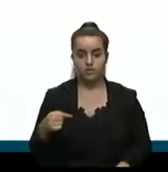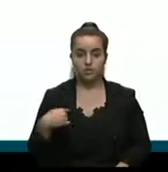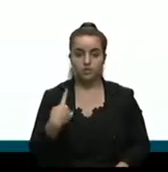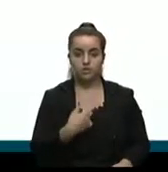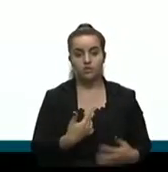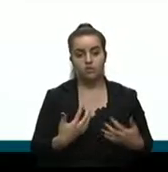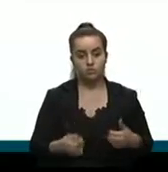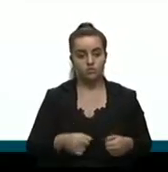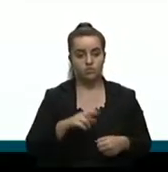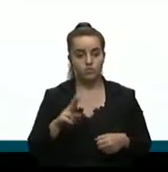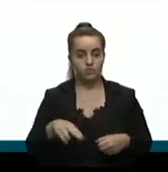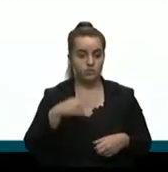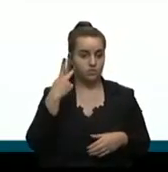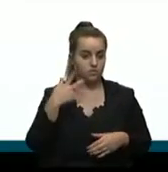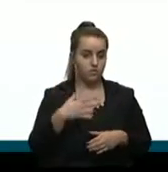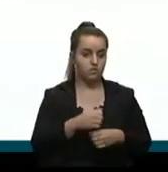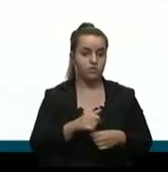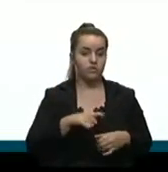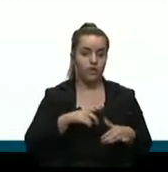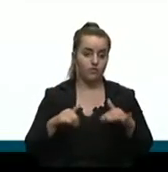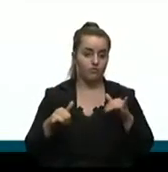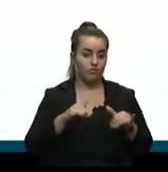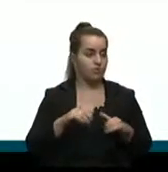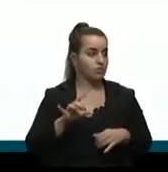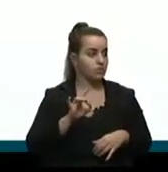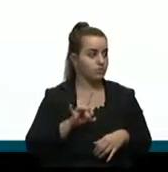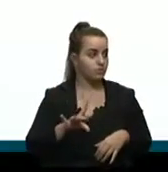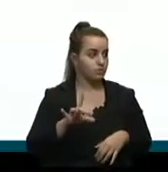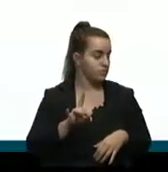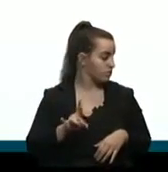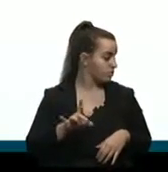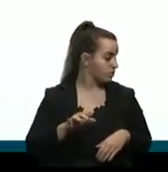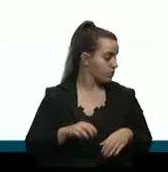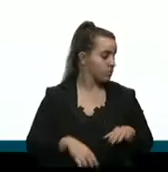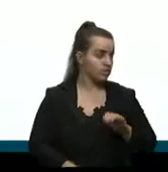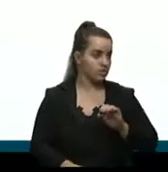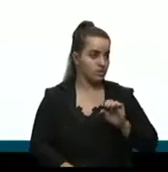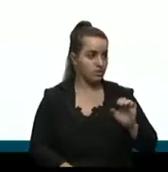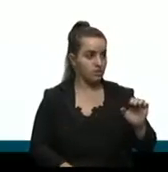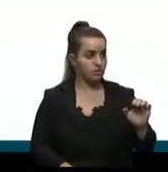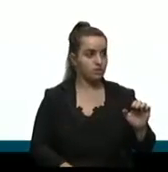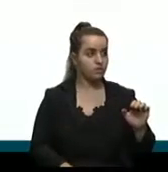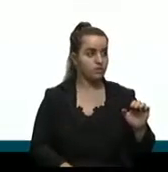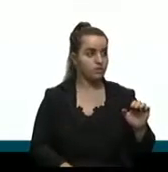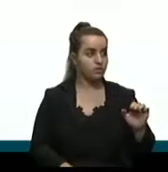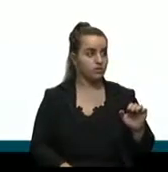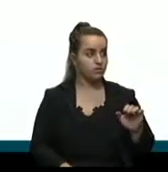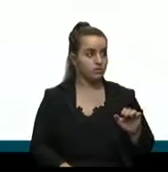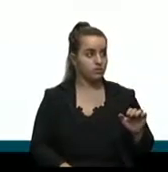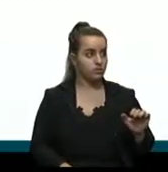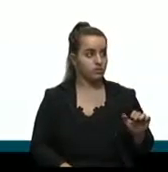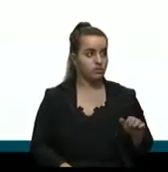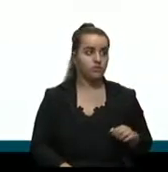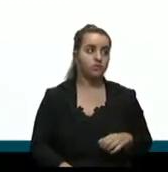cálculo da probabilidade nos dá a informação apenas à esquerda. Então, apenas à esquerda do